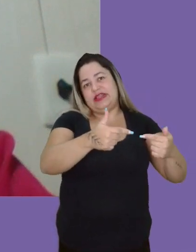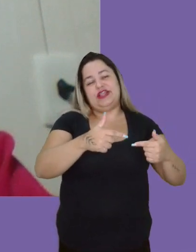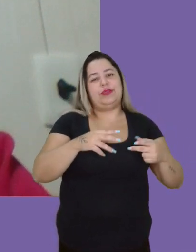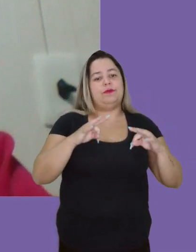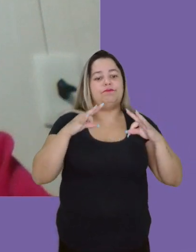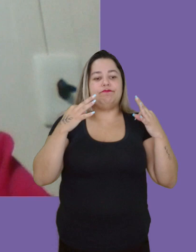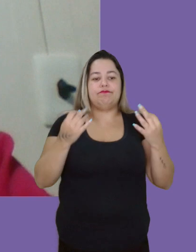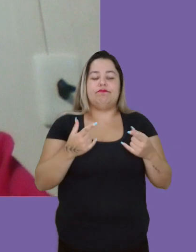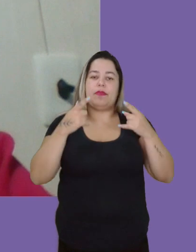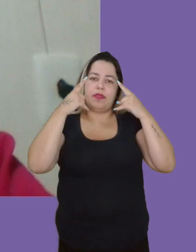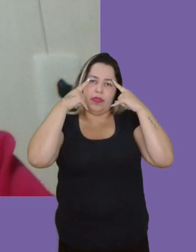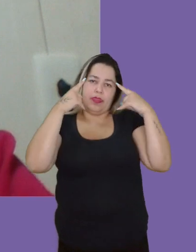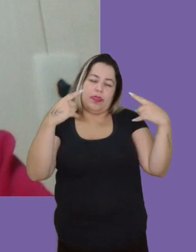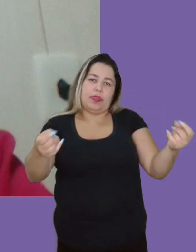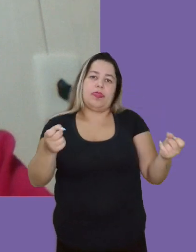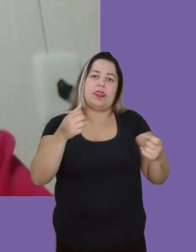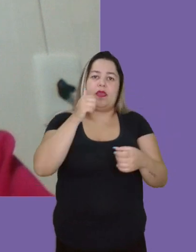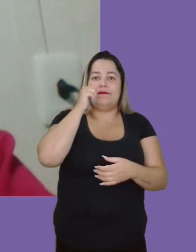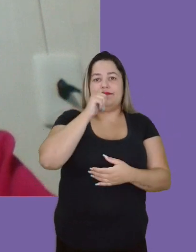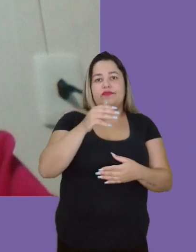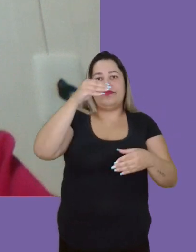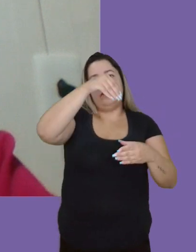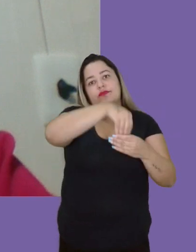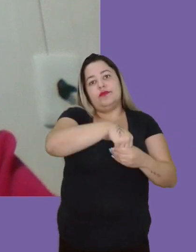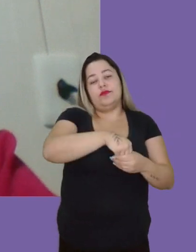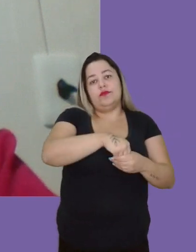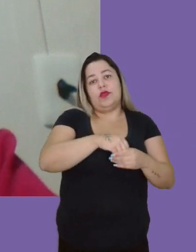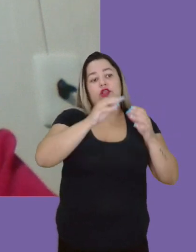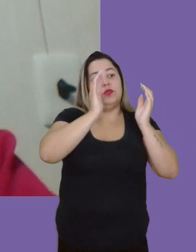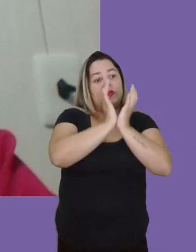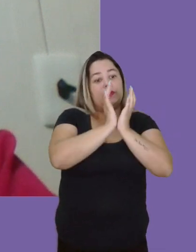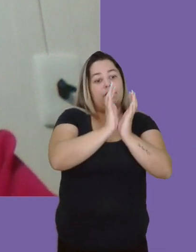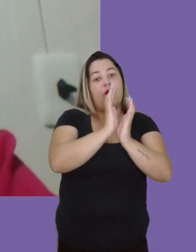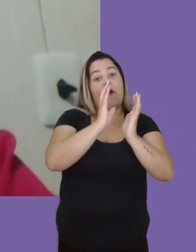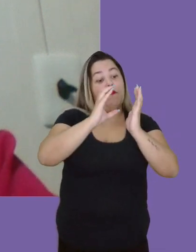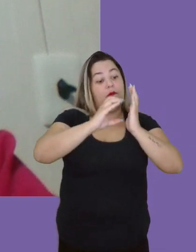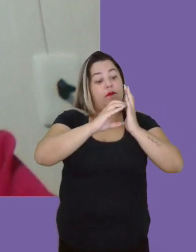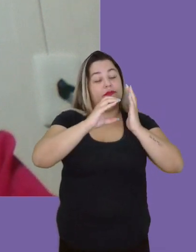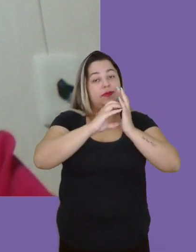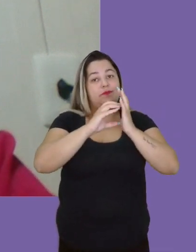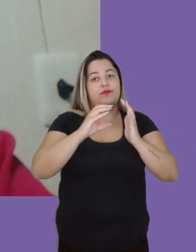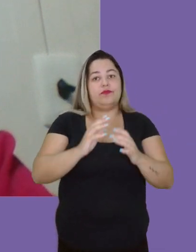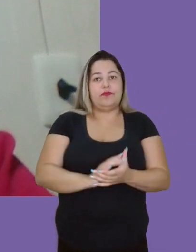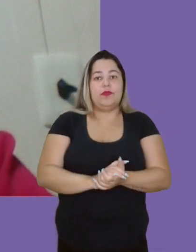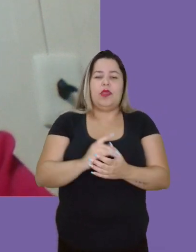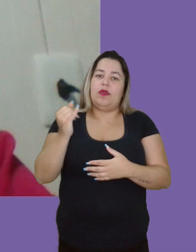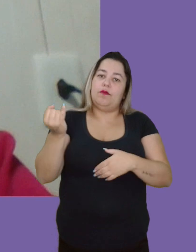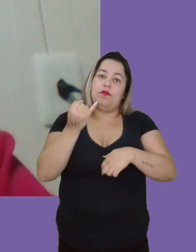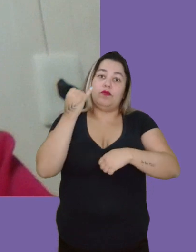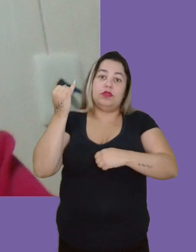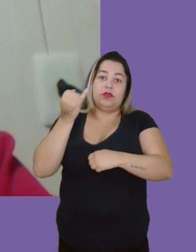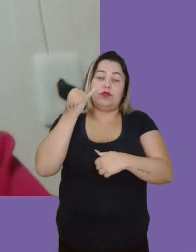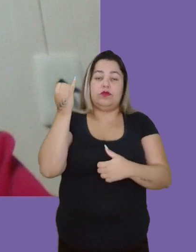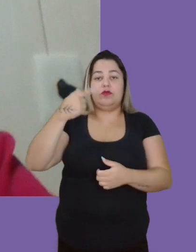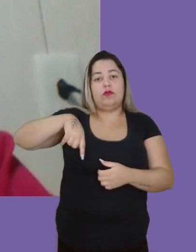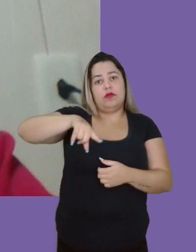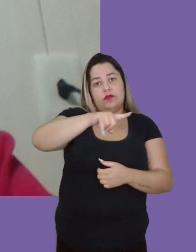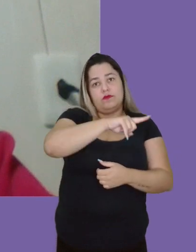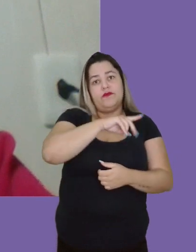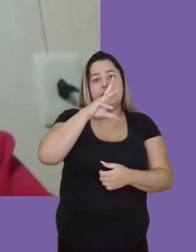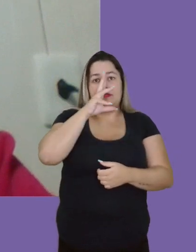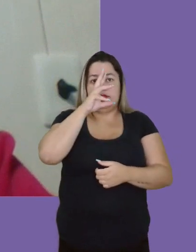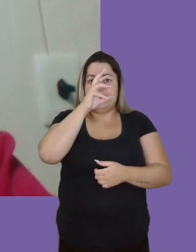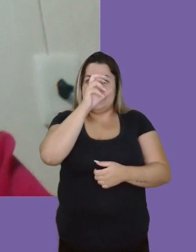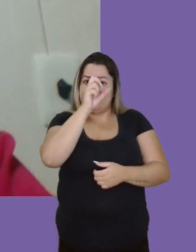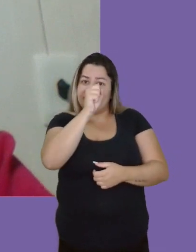de violência contra as mulheres dentro do partido, né? Então, assim, é importante da gente fortalecer